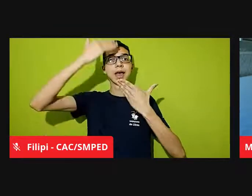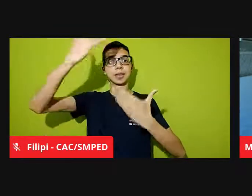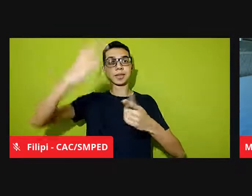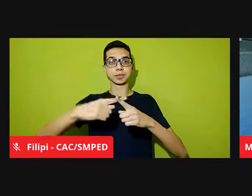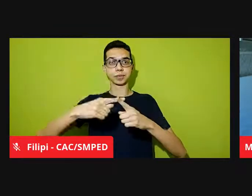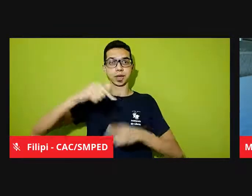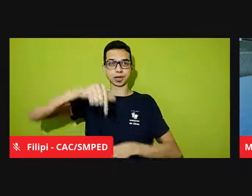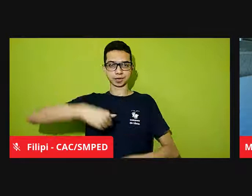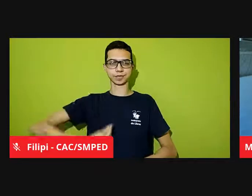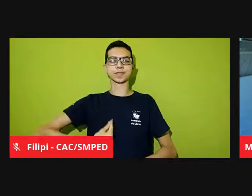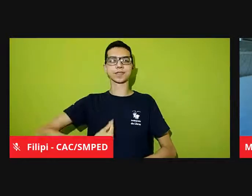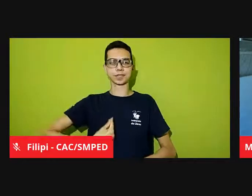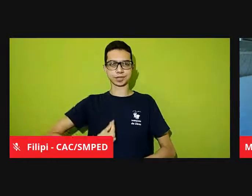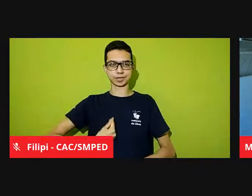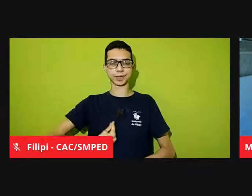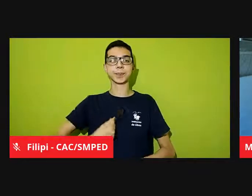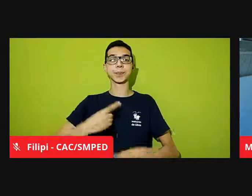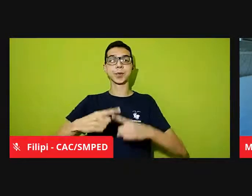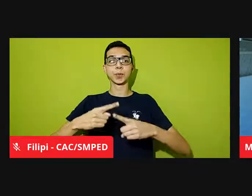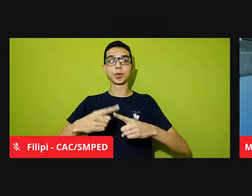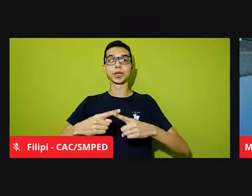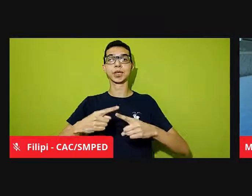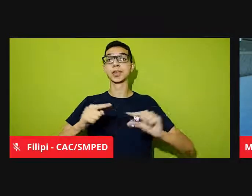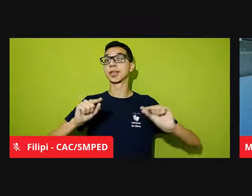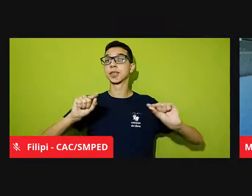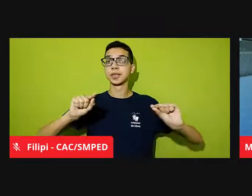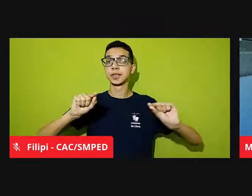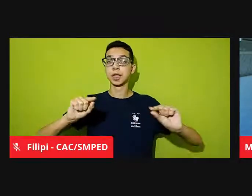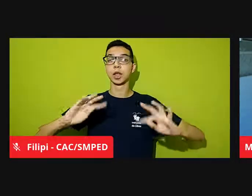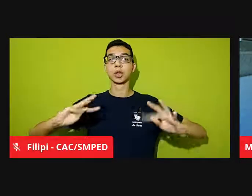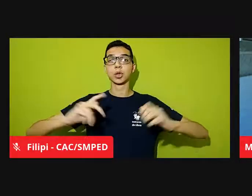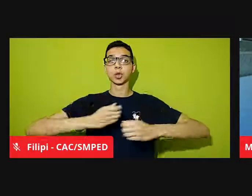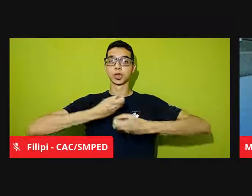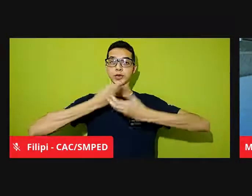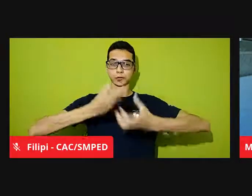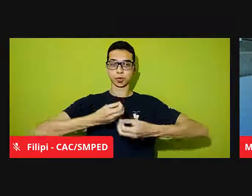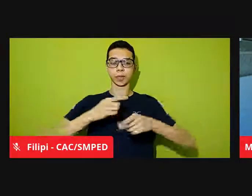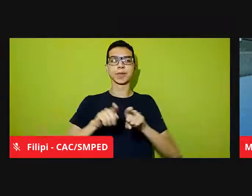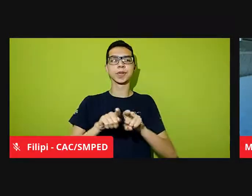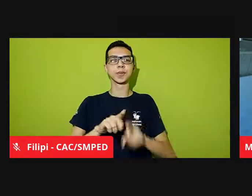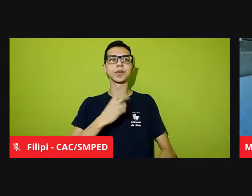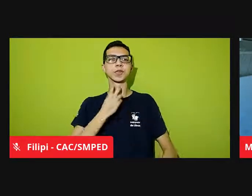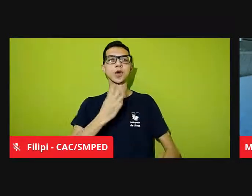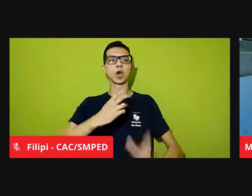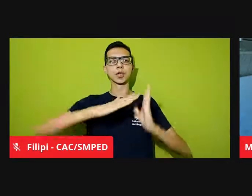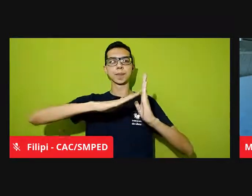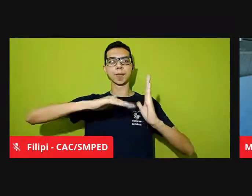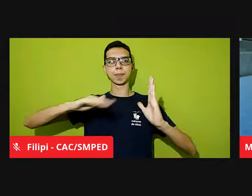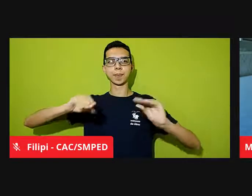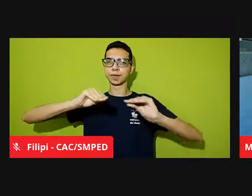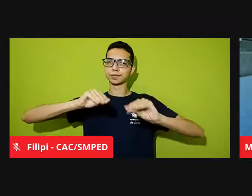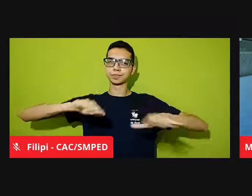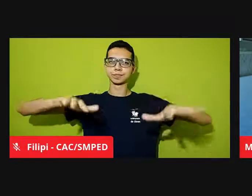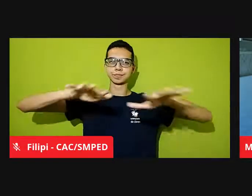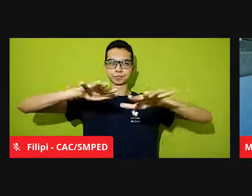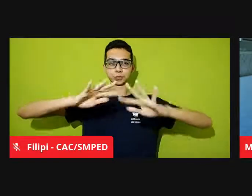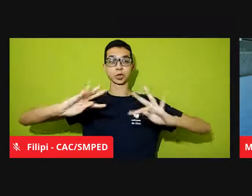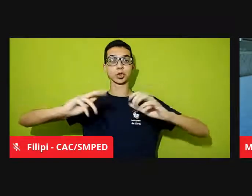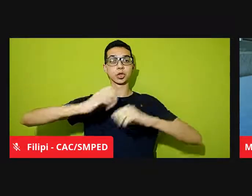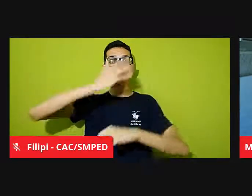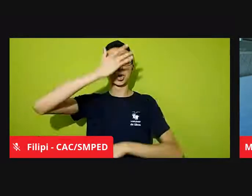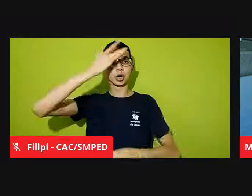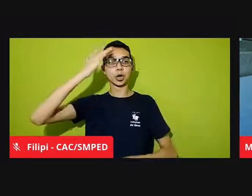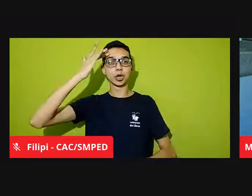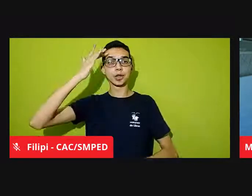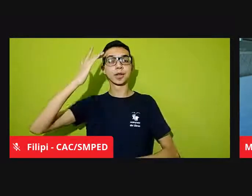fazendo com que a nossa voz, fazendo com que todas as informações, enfim, esse bate-papo chegue também a todas as pessoas que